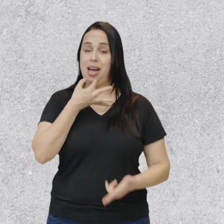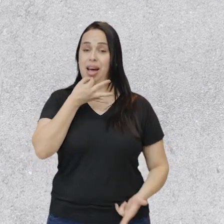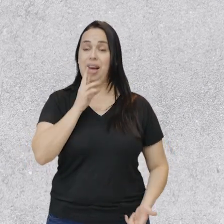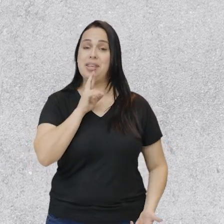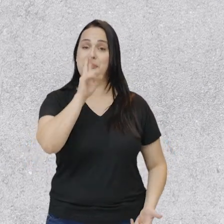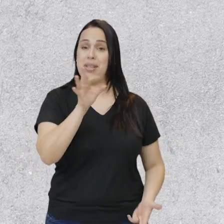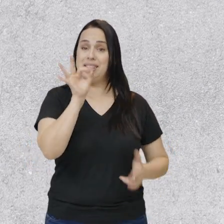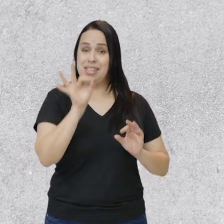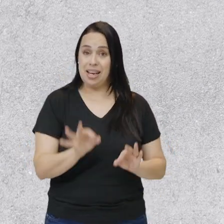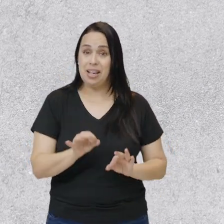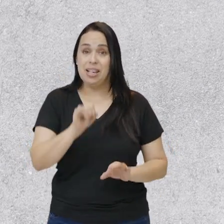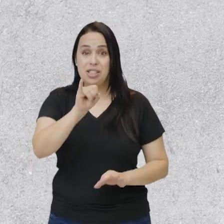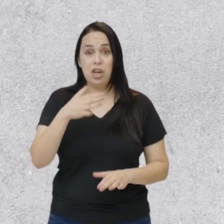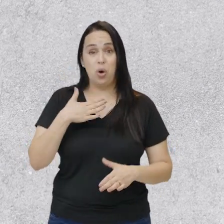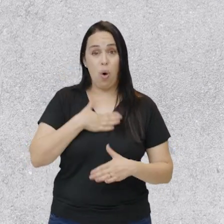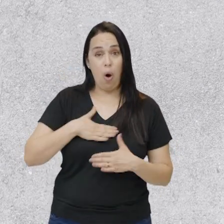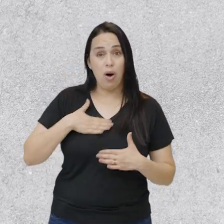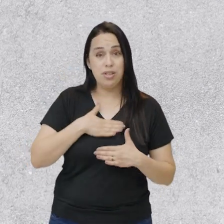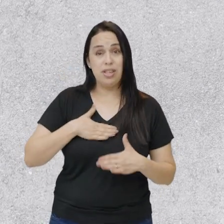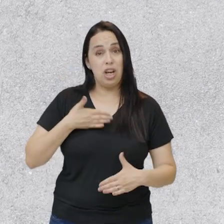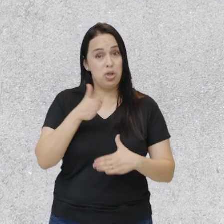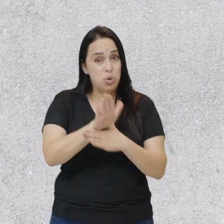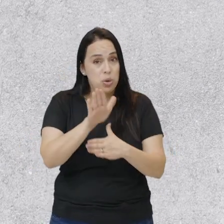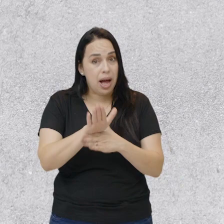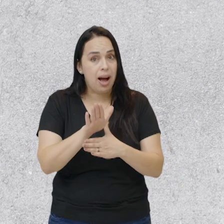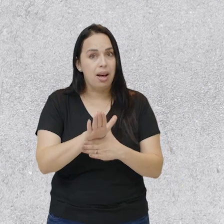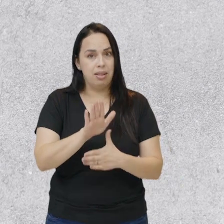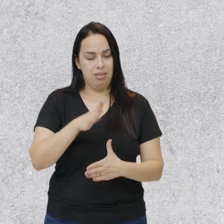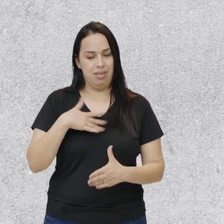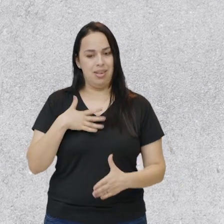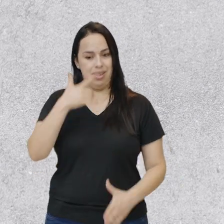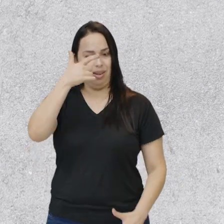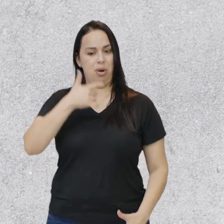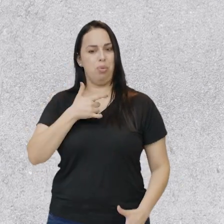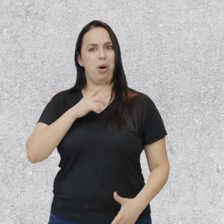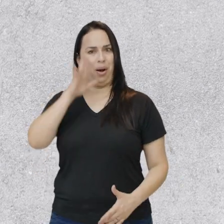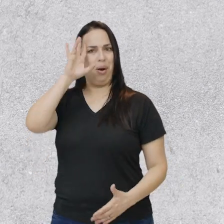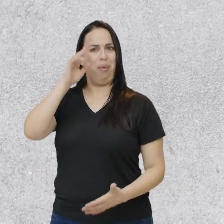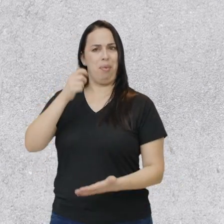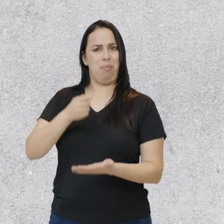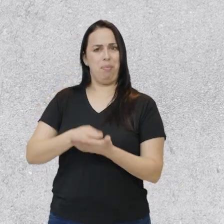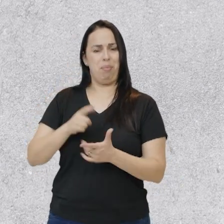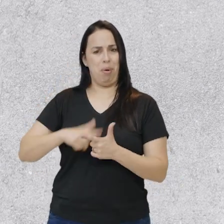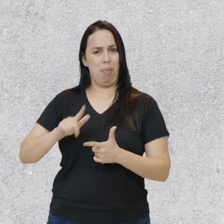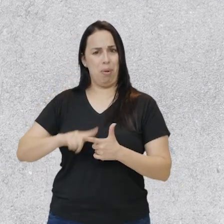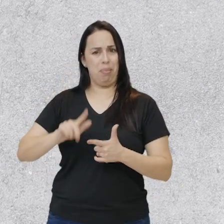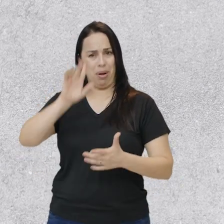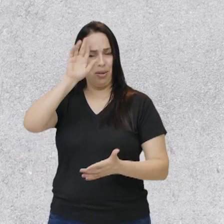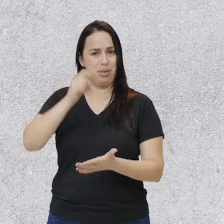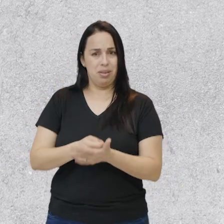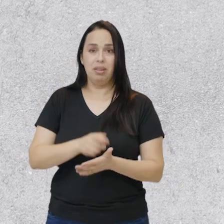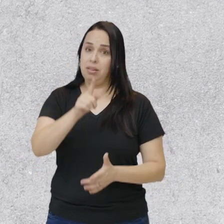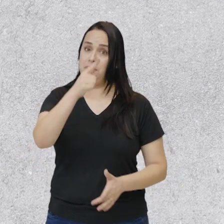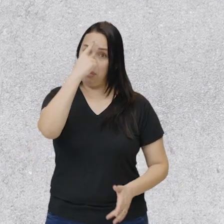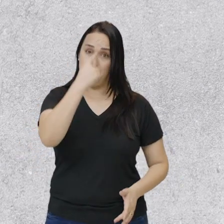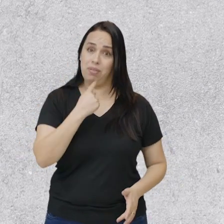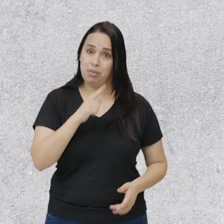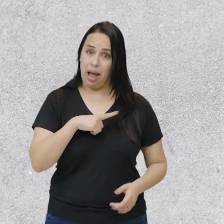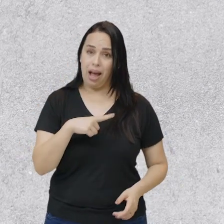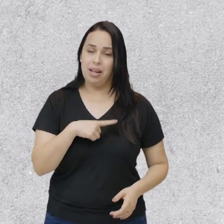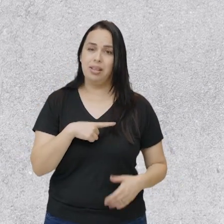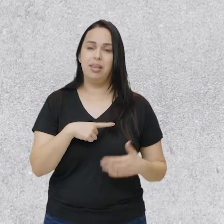Tem mais. Se você gosta de buscar soluções e se considera um resolvedor de problemas, então você tem perfil para o trabalho